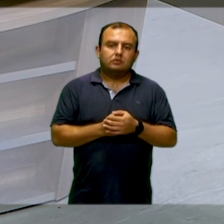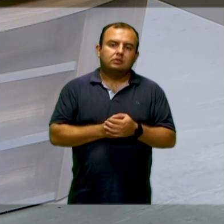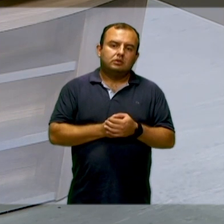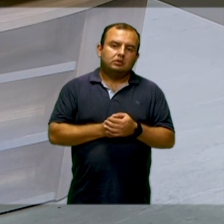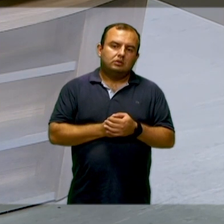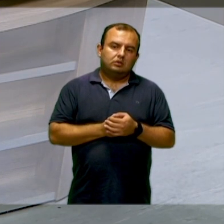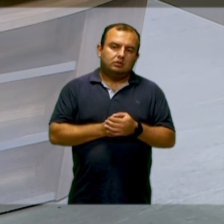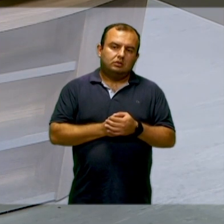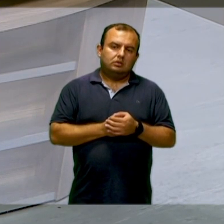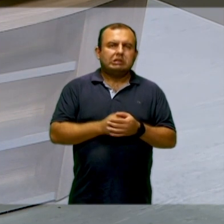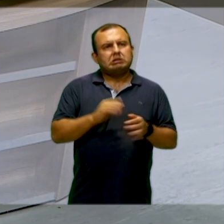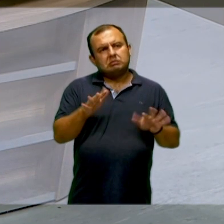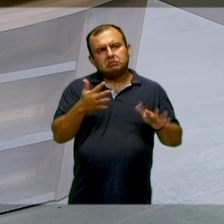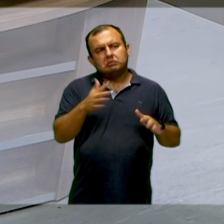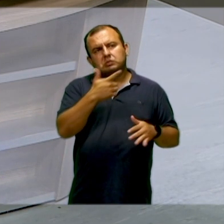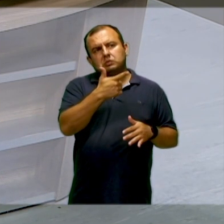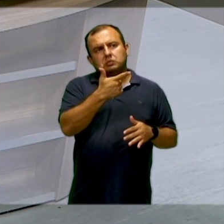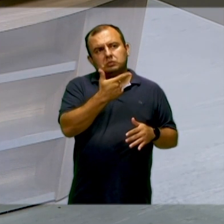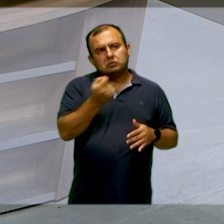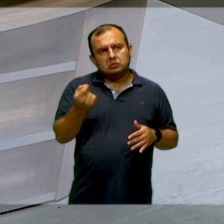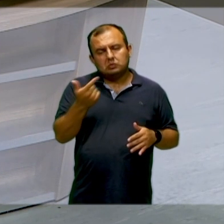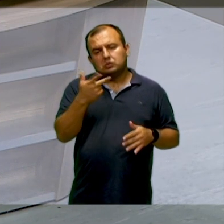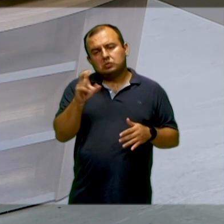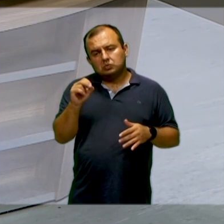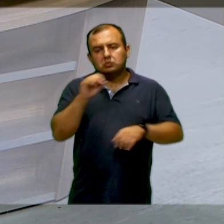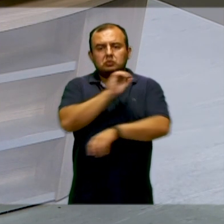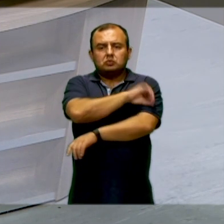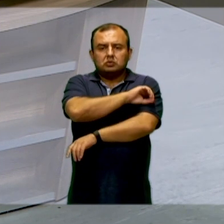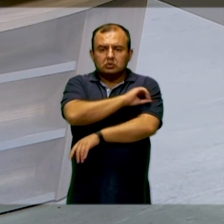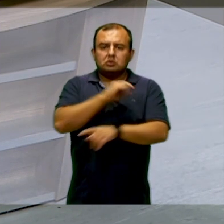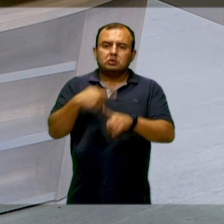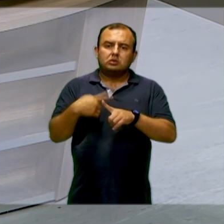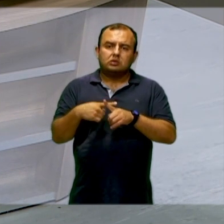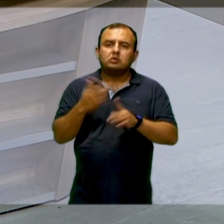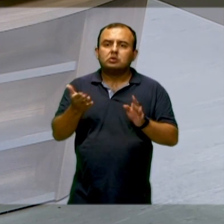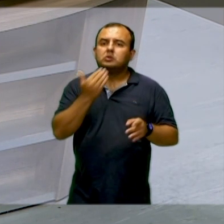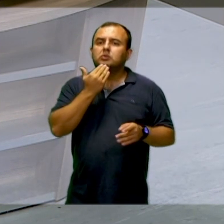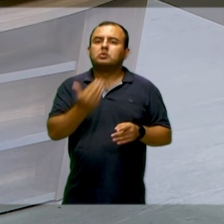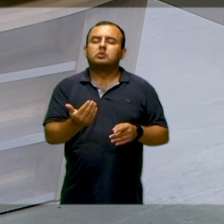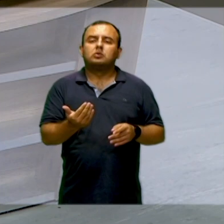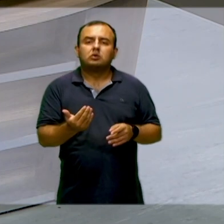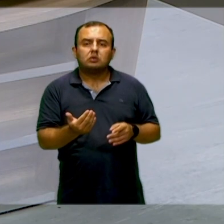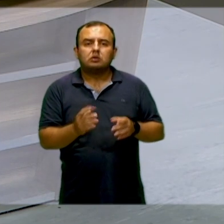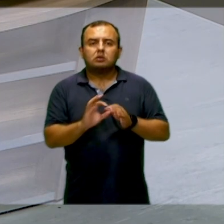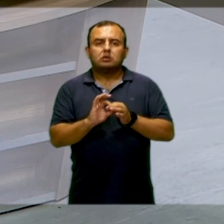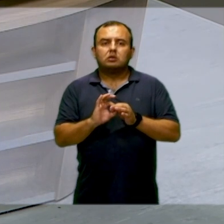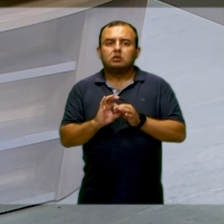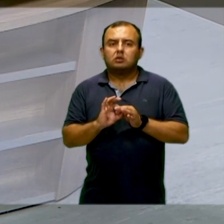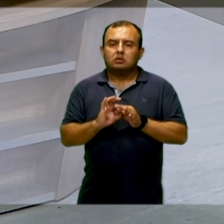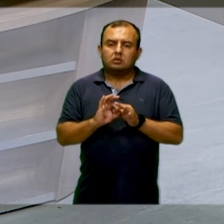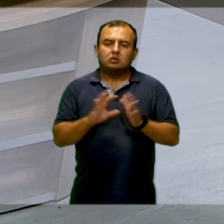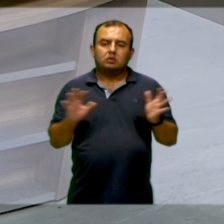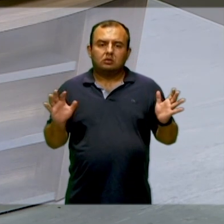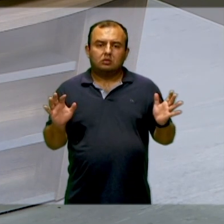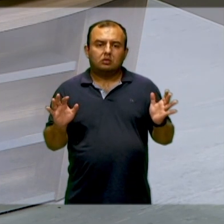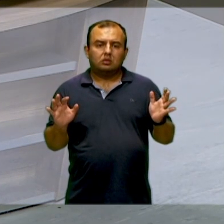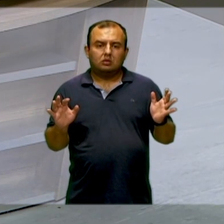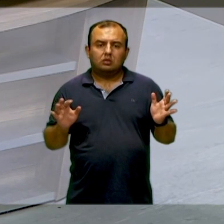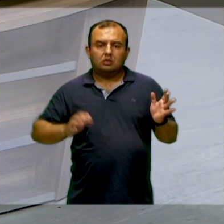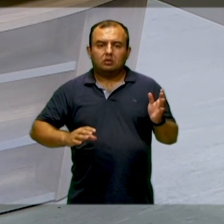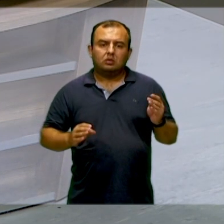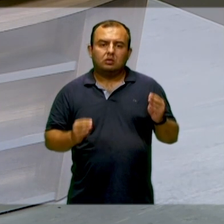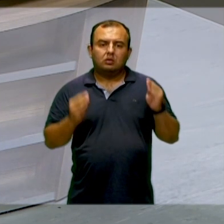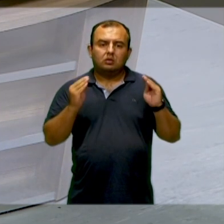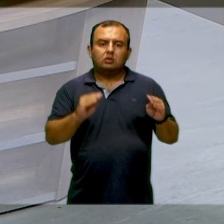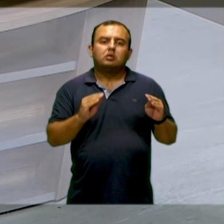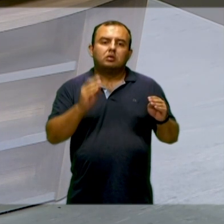uns 200, 250 oficineiros, dependendo como for. Por que a gente já solicitou que eles disponibilizassem... Com esse dinheiro, daria para colocar a